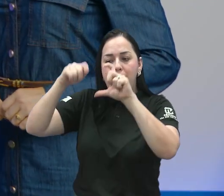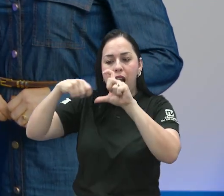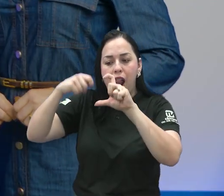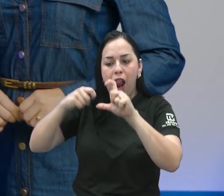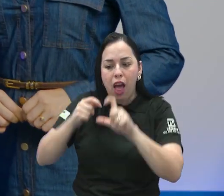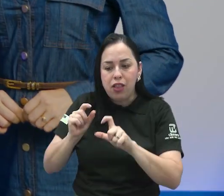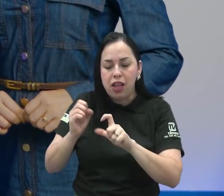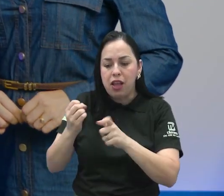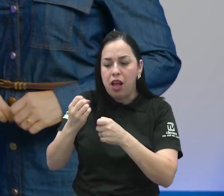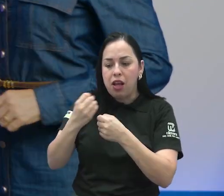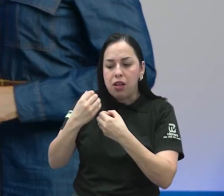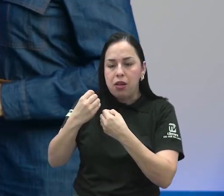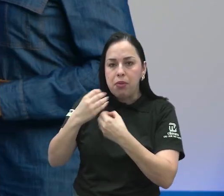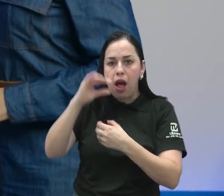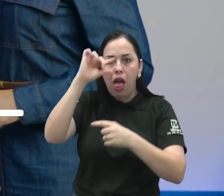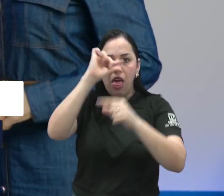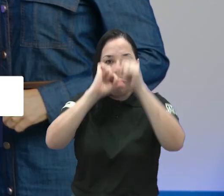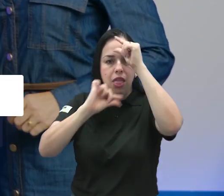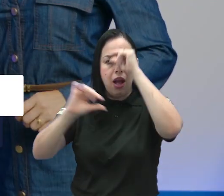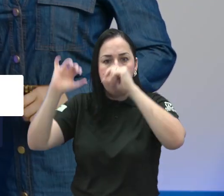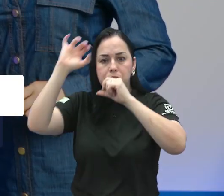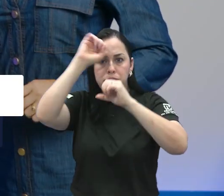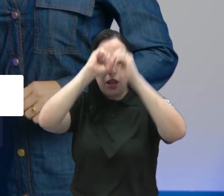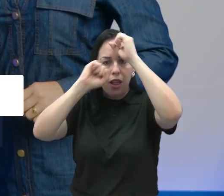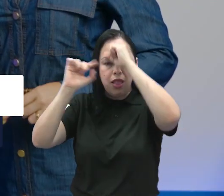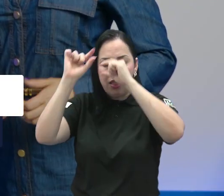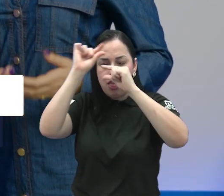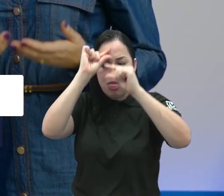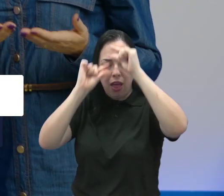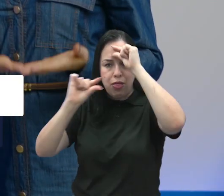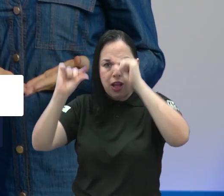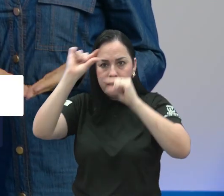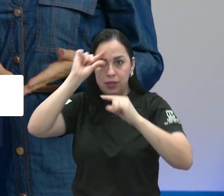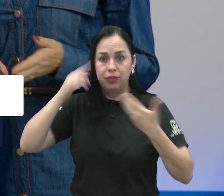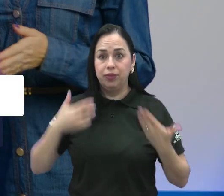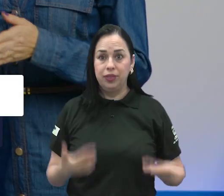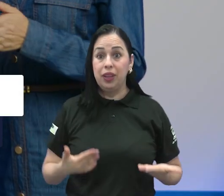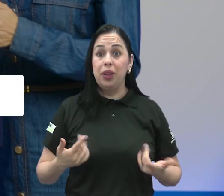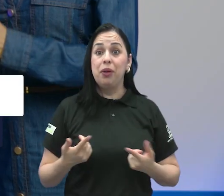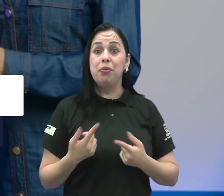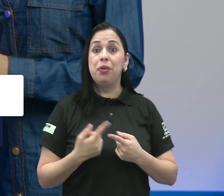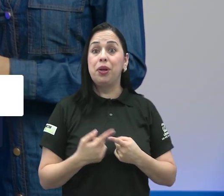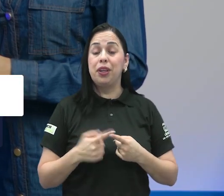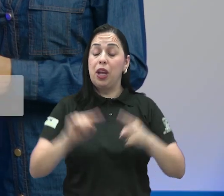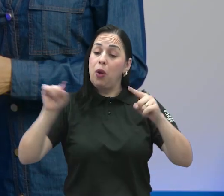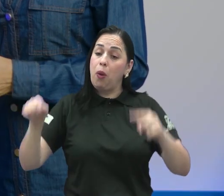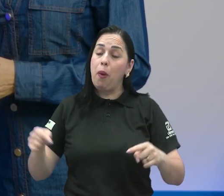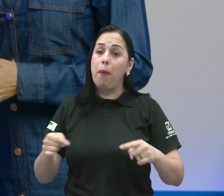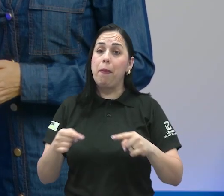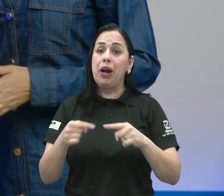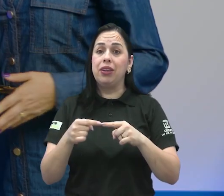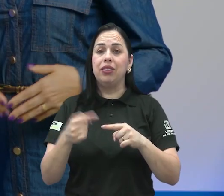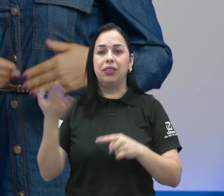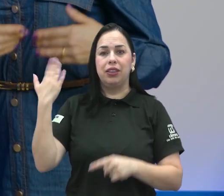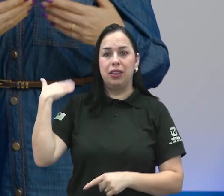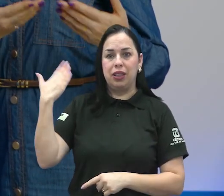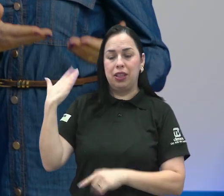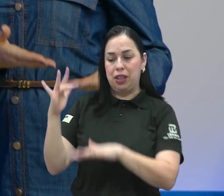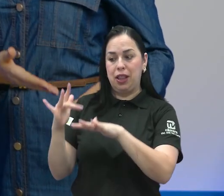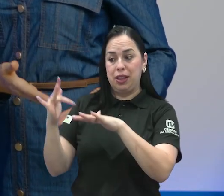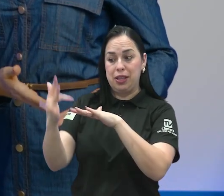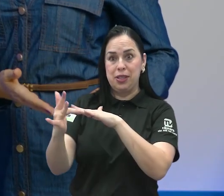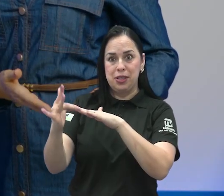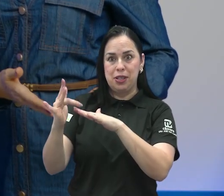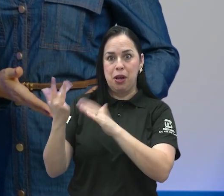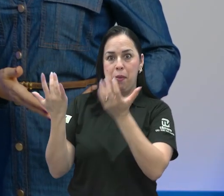de microaprendizado. Isso mesmo, Paulo. O nano-learning nasce a partir de uma tendência que começou nas